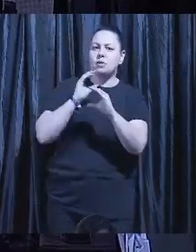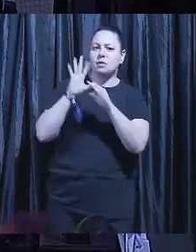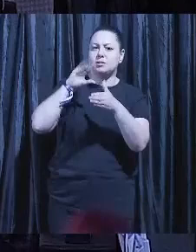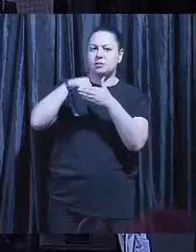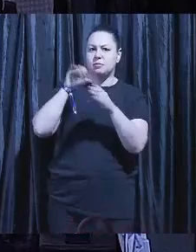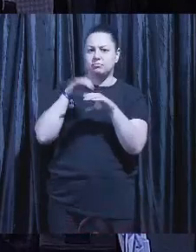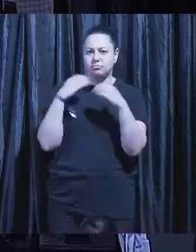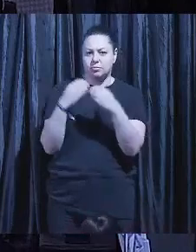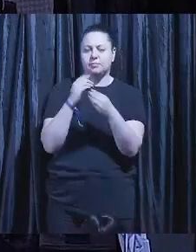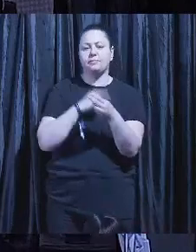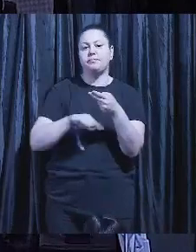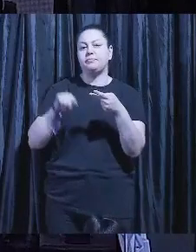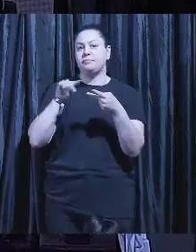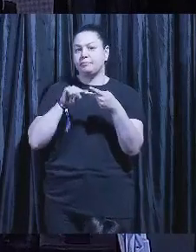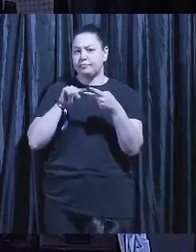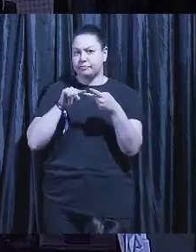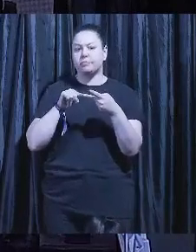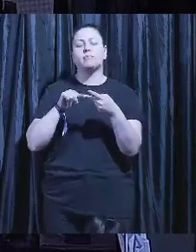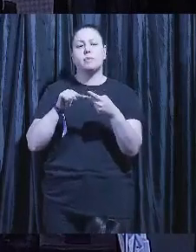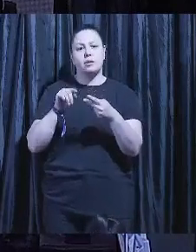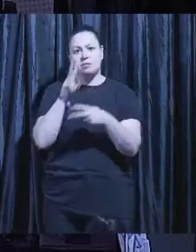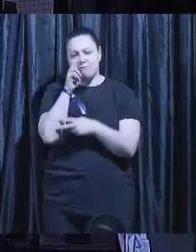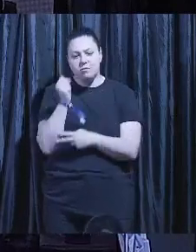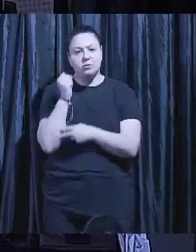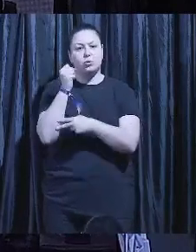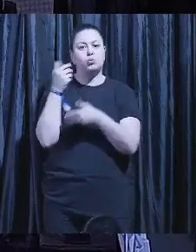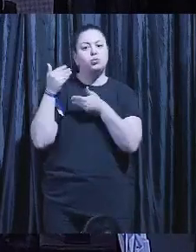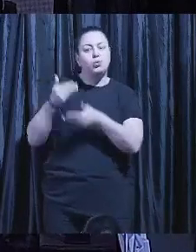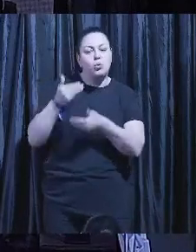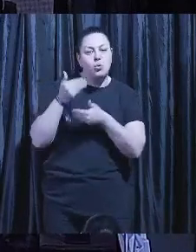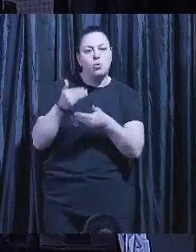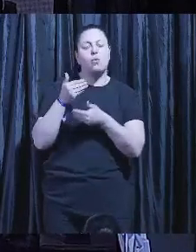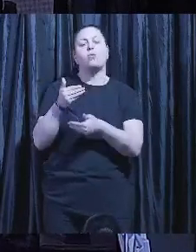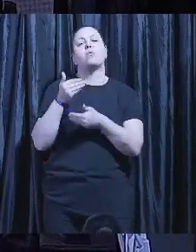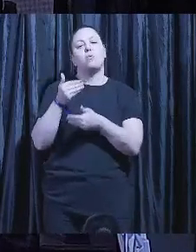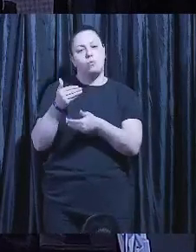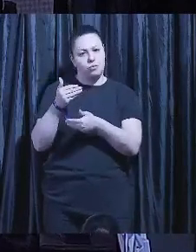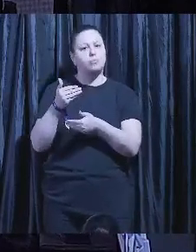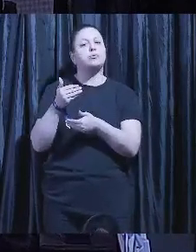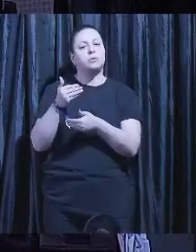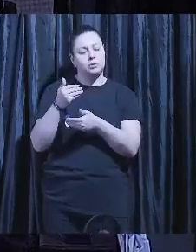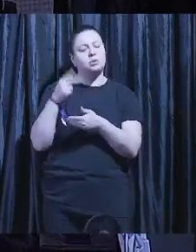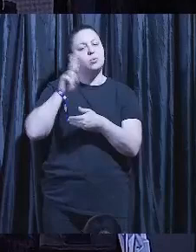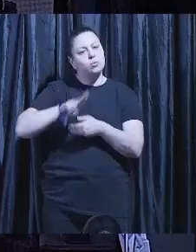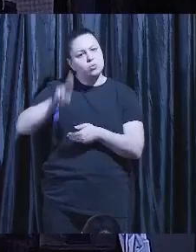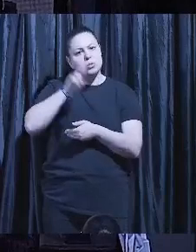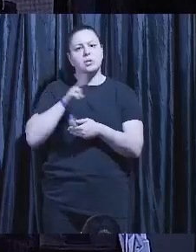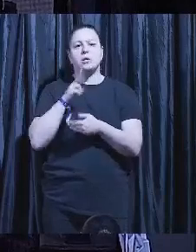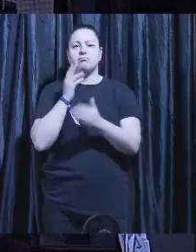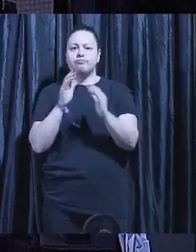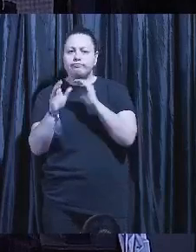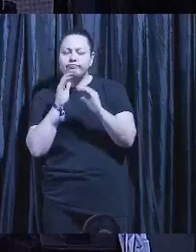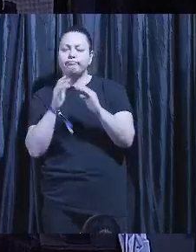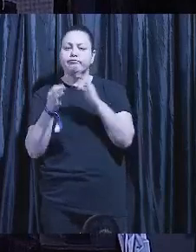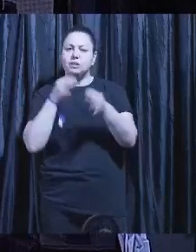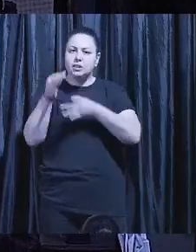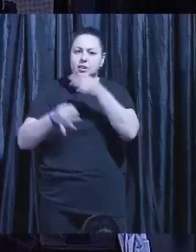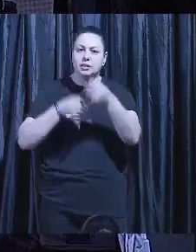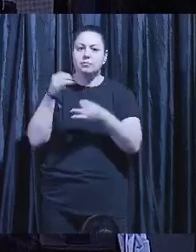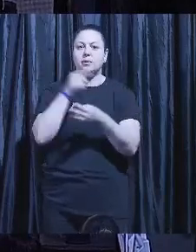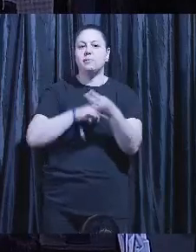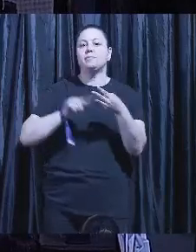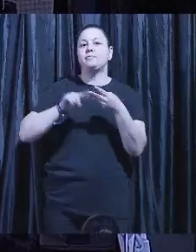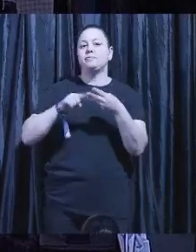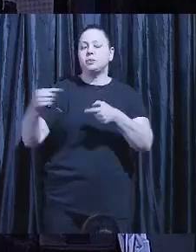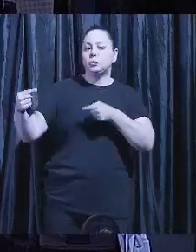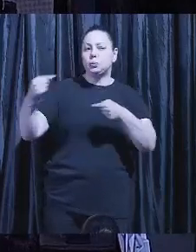o outro é fortalecimento de jovens e adolescentes a partir da comunicação crítica e a disputa de